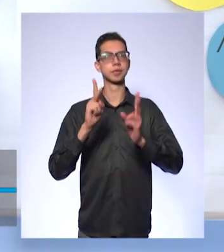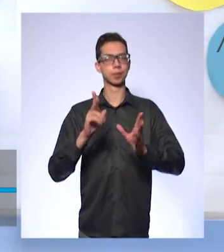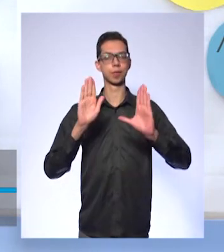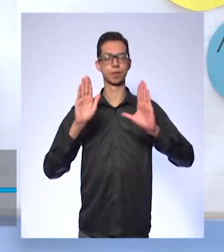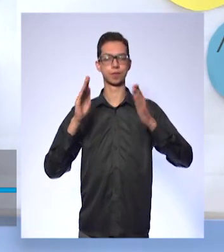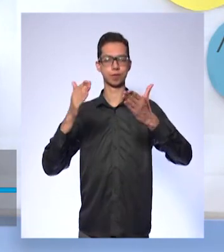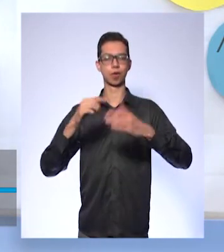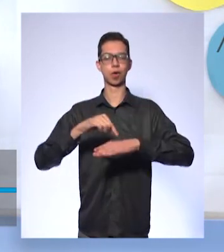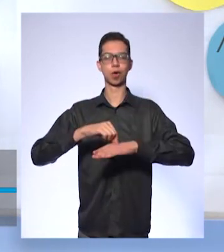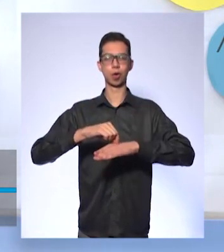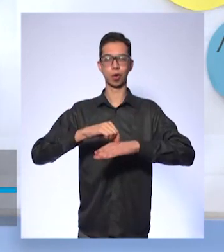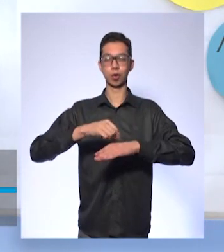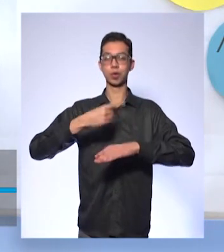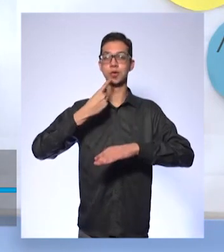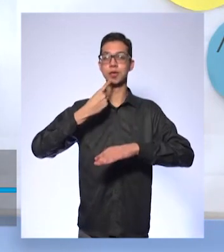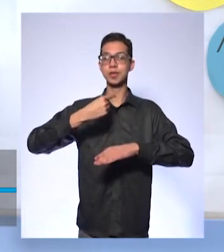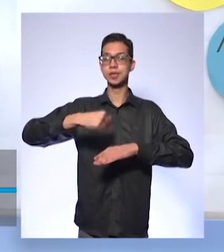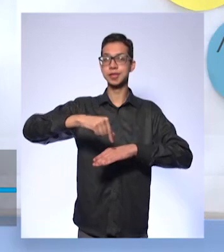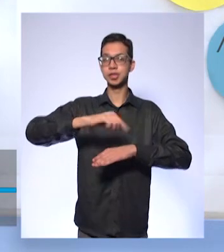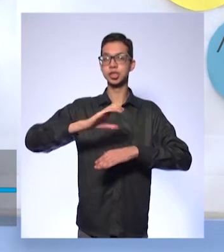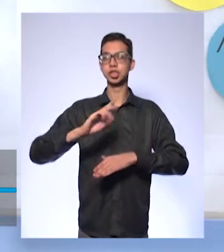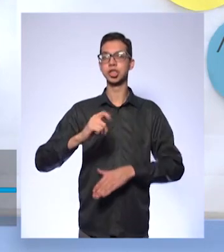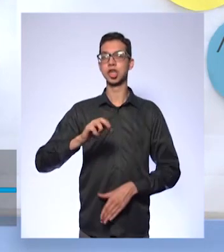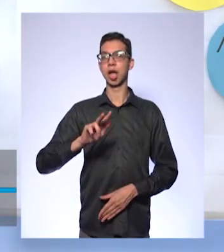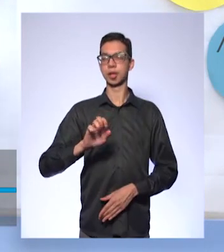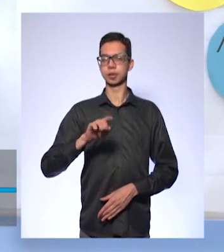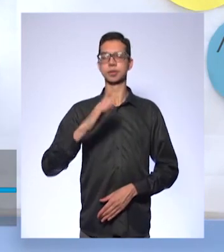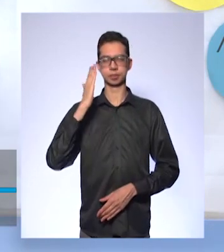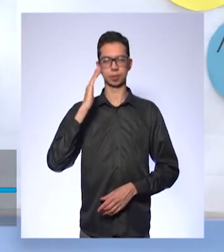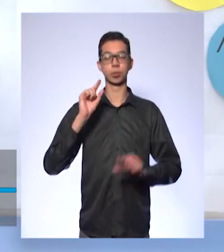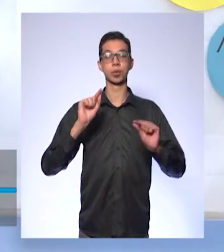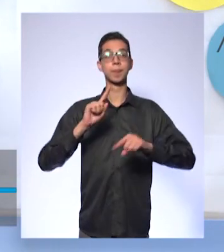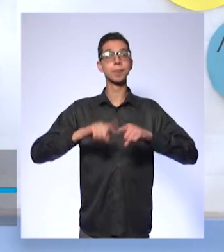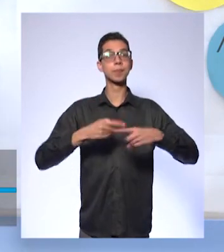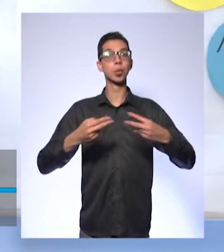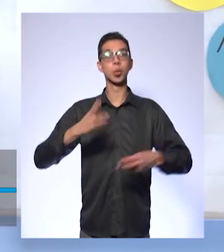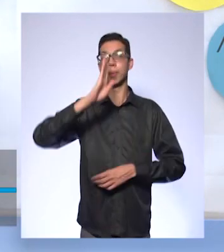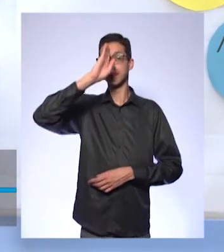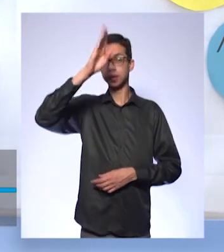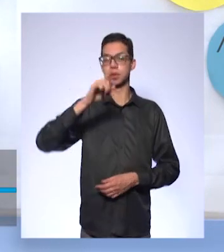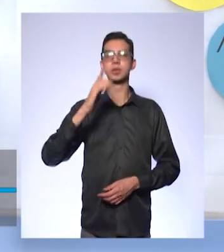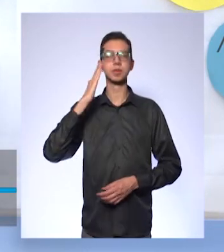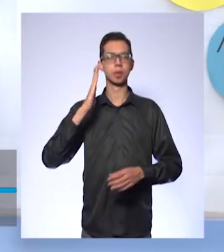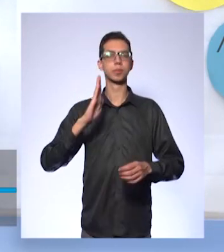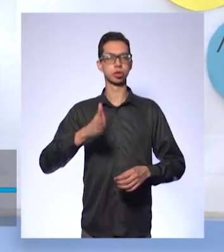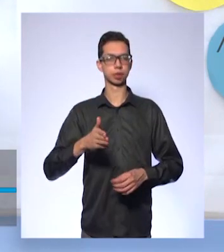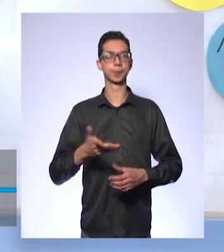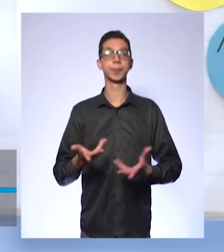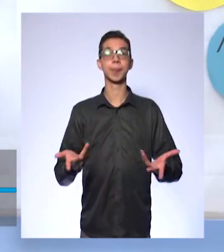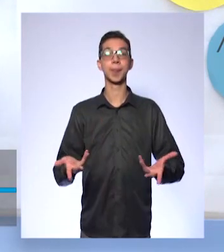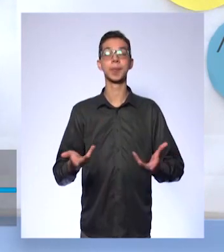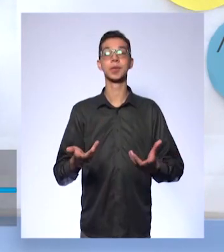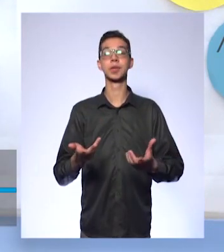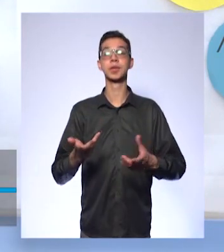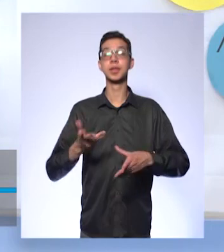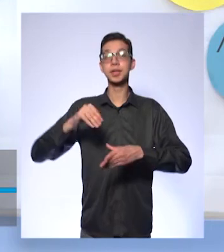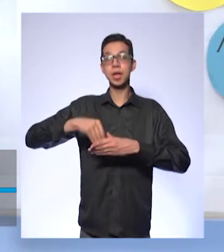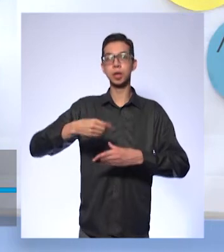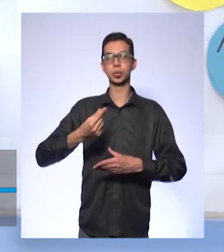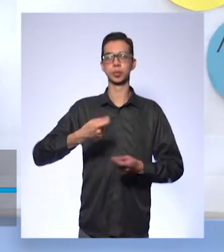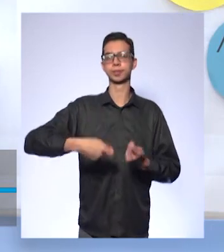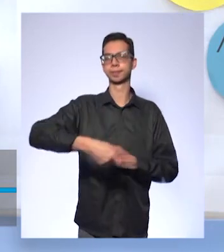commodities deles. Vocês já sabem o que é um commodities, e eles faziam esse mercado interno. Então,